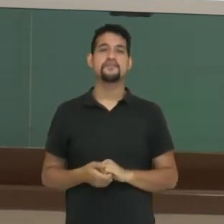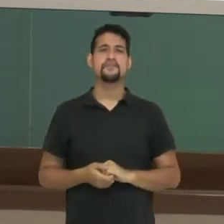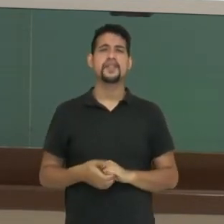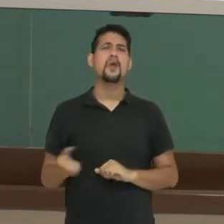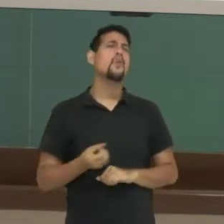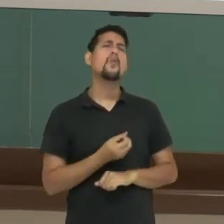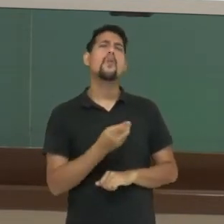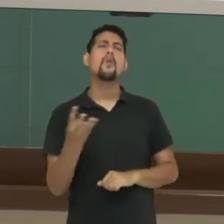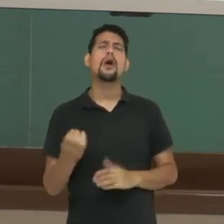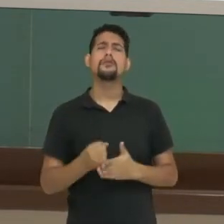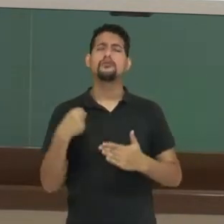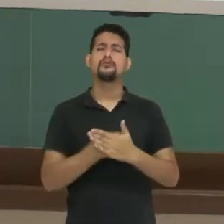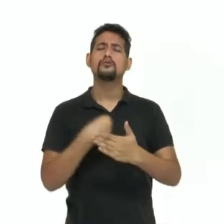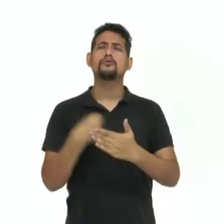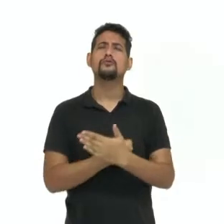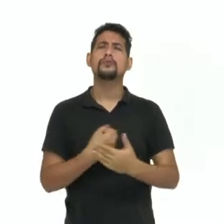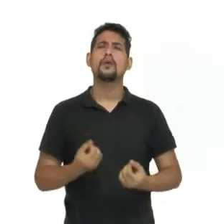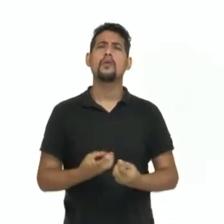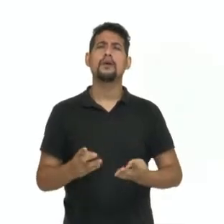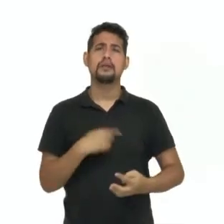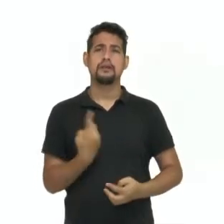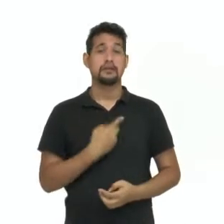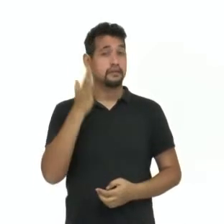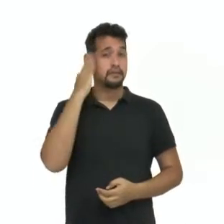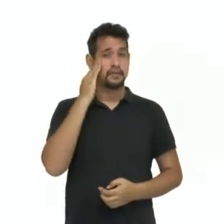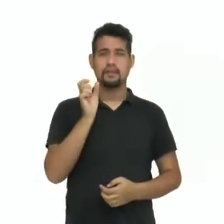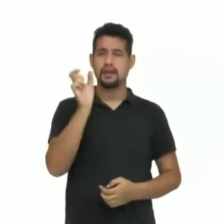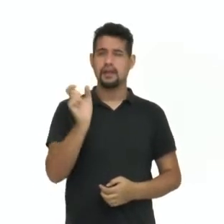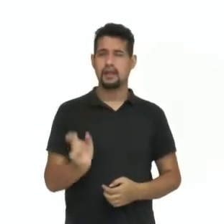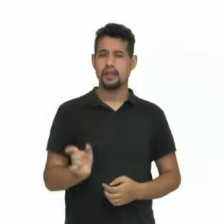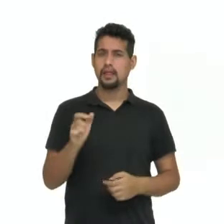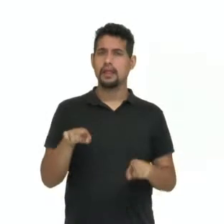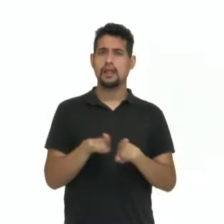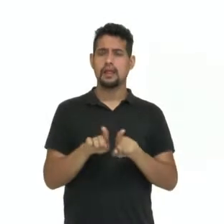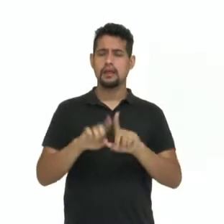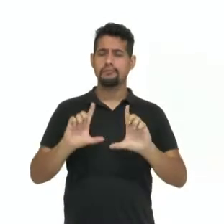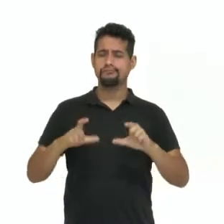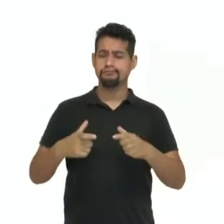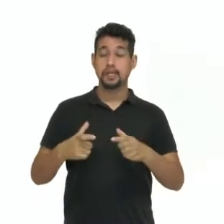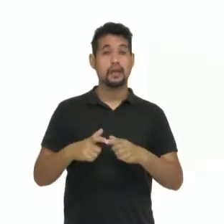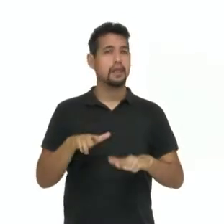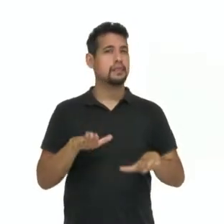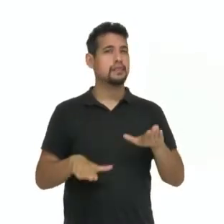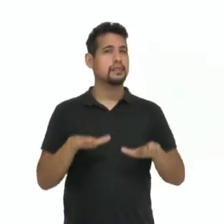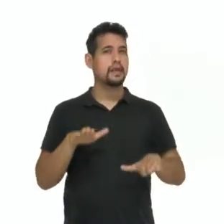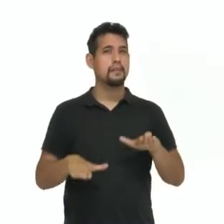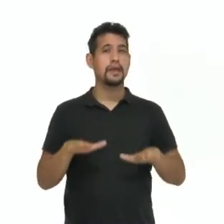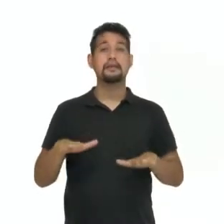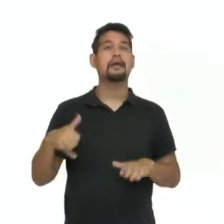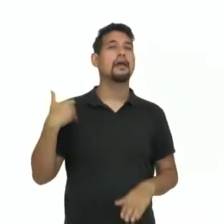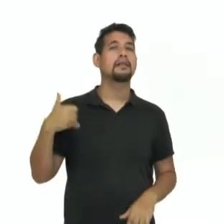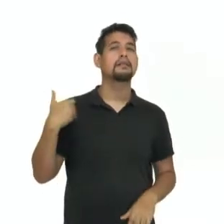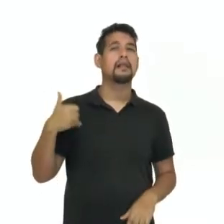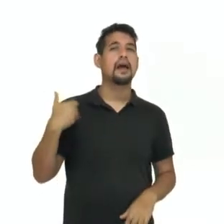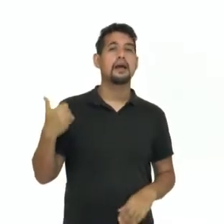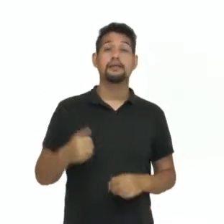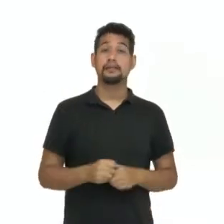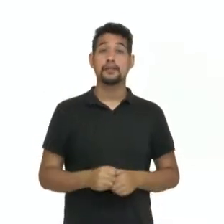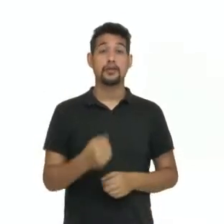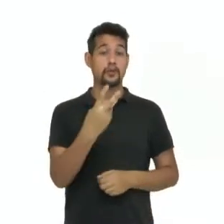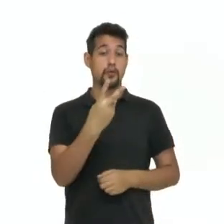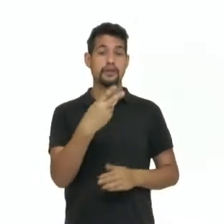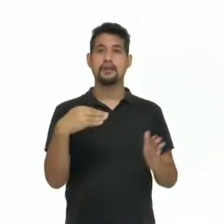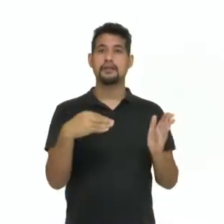de luta, sabemos que categorias menores, né, dependendo da idade, é de 2 a